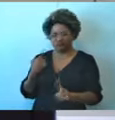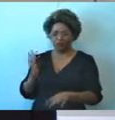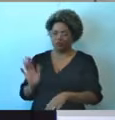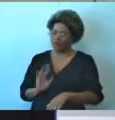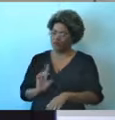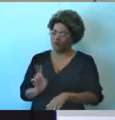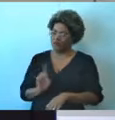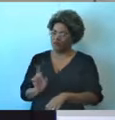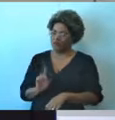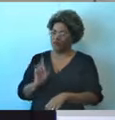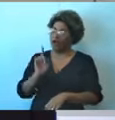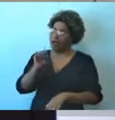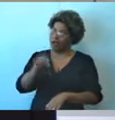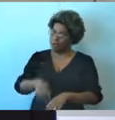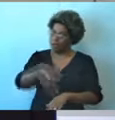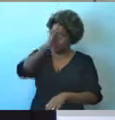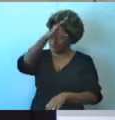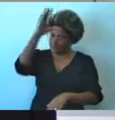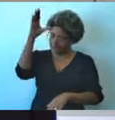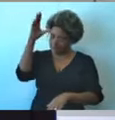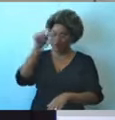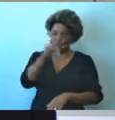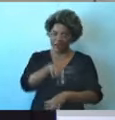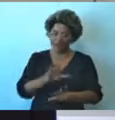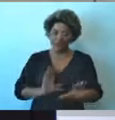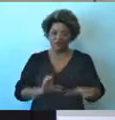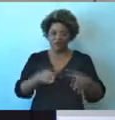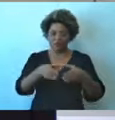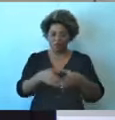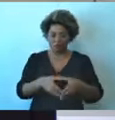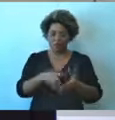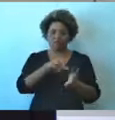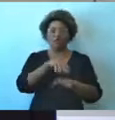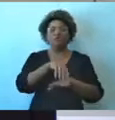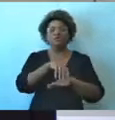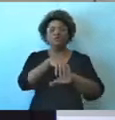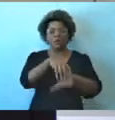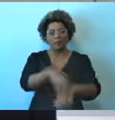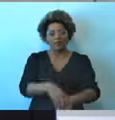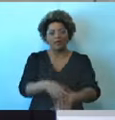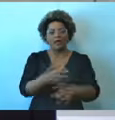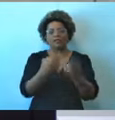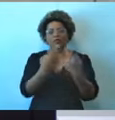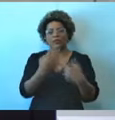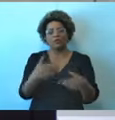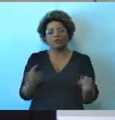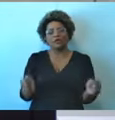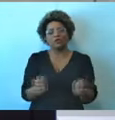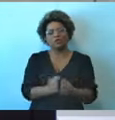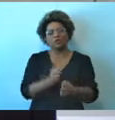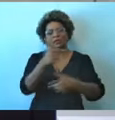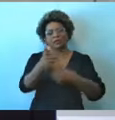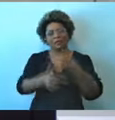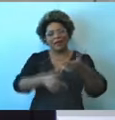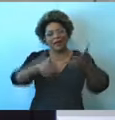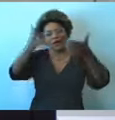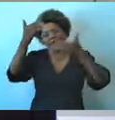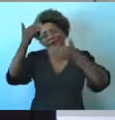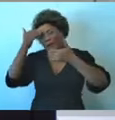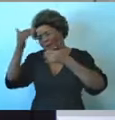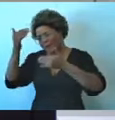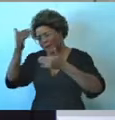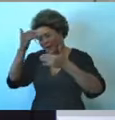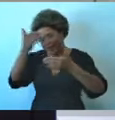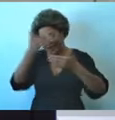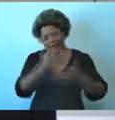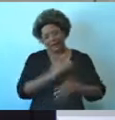essa Comissão de Mobilidade Urbana está aqui para trabalhar para isso. Então, eu agradeço cada um que trouxe aqui a sua